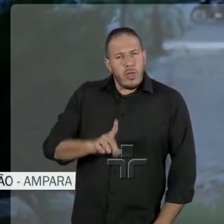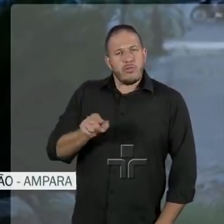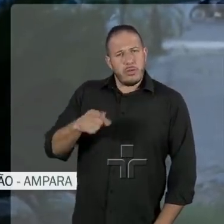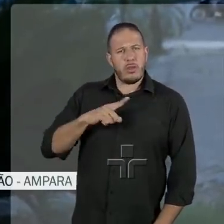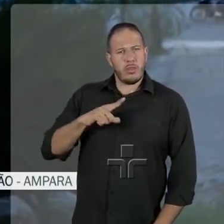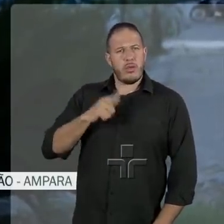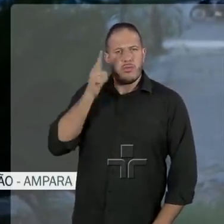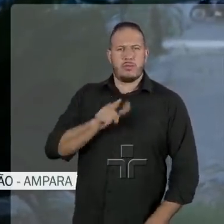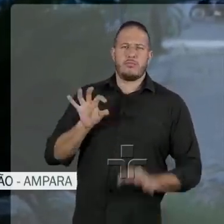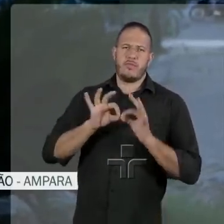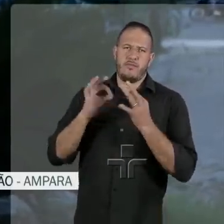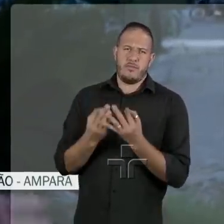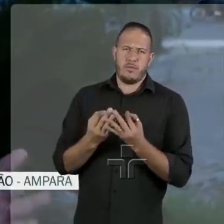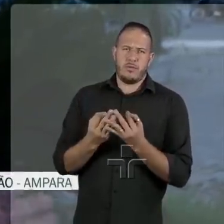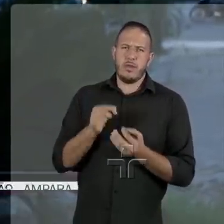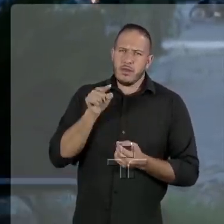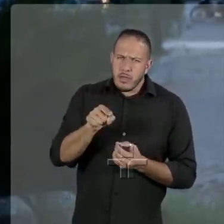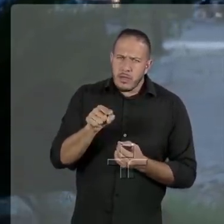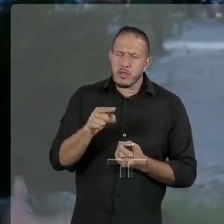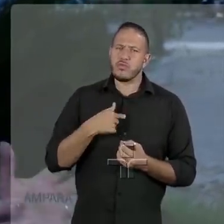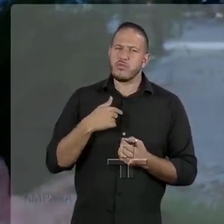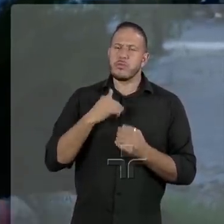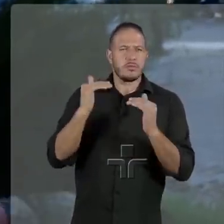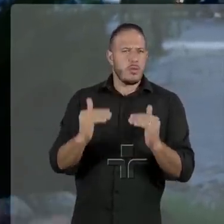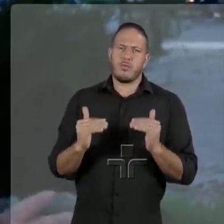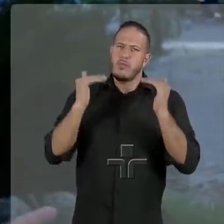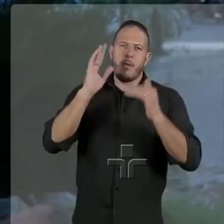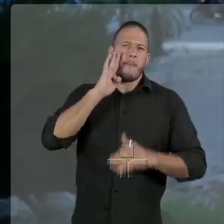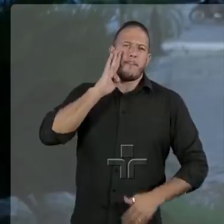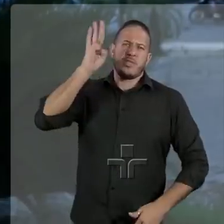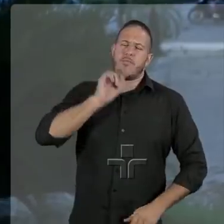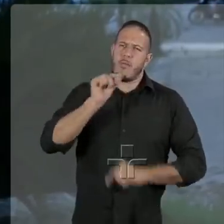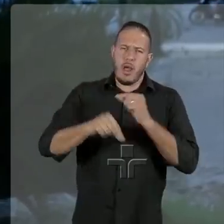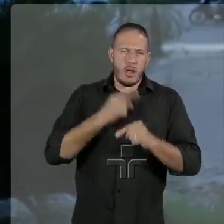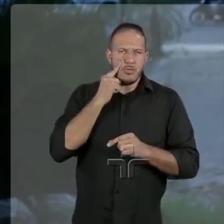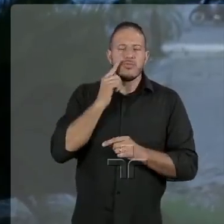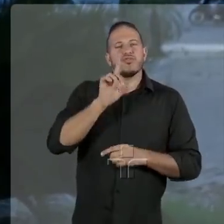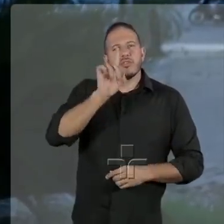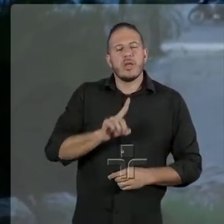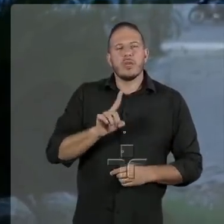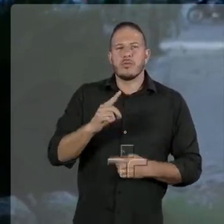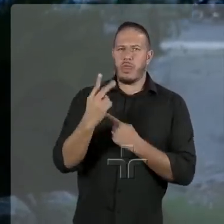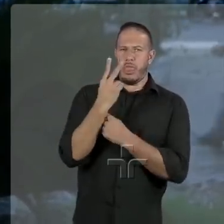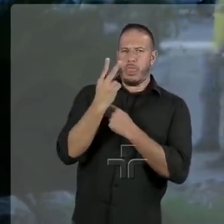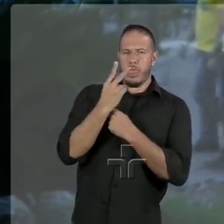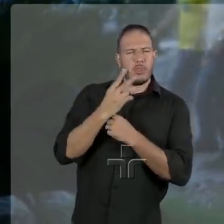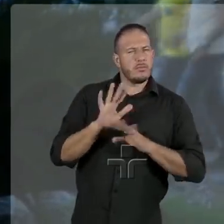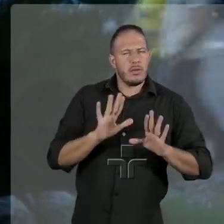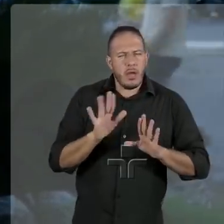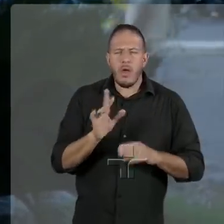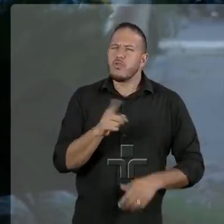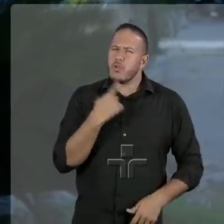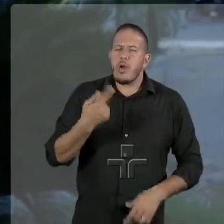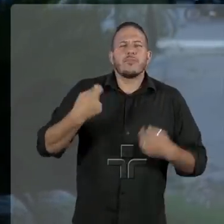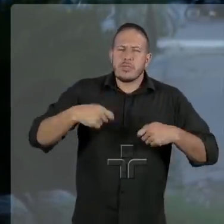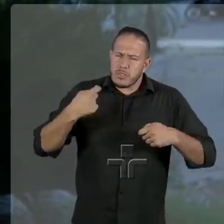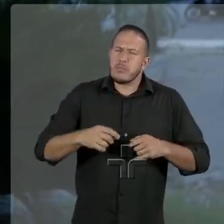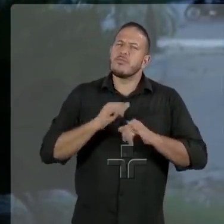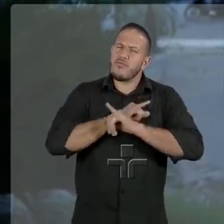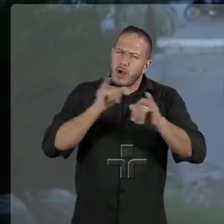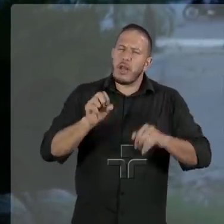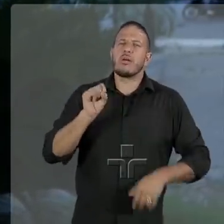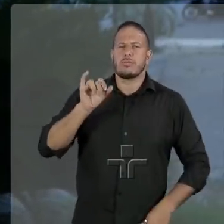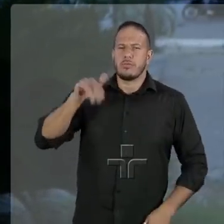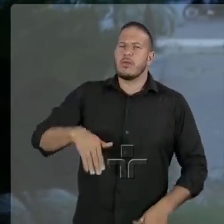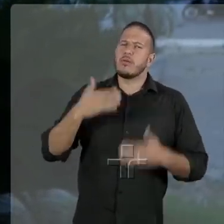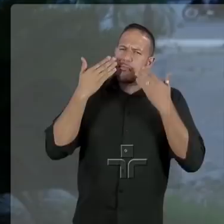família. Esse se sobrepõe ao direito de proteção da imagem. Então, nós precisamos falar sim dessas